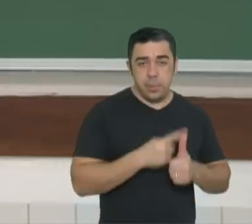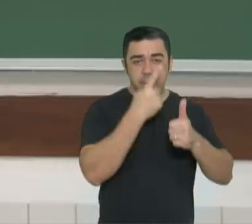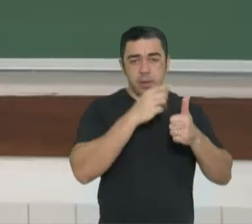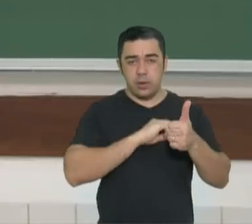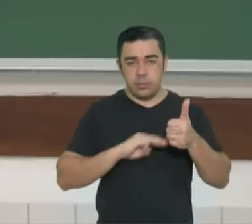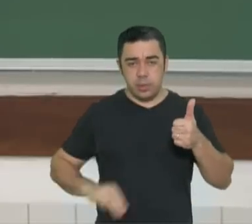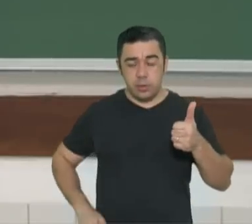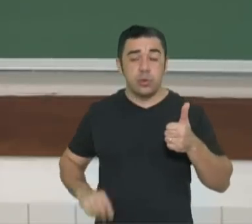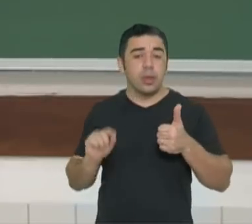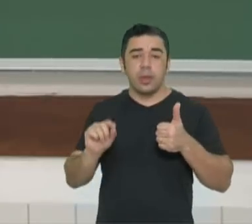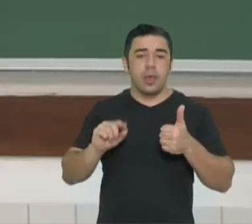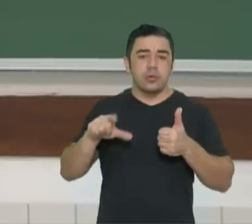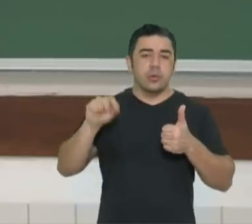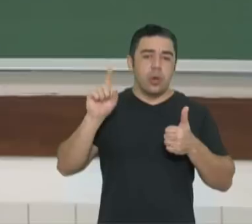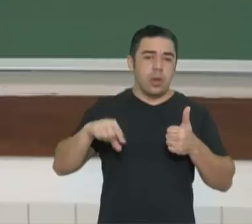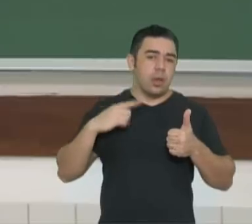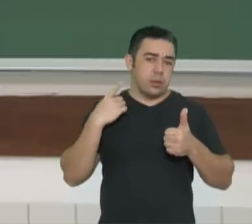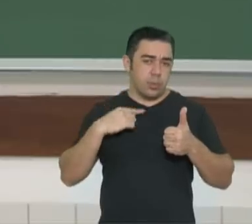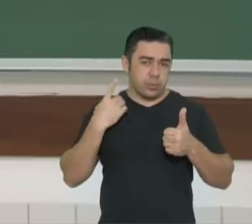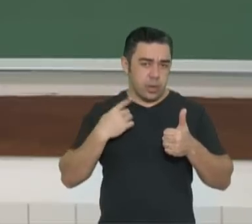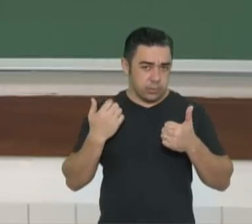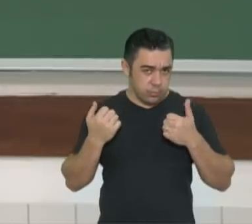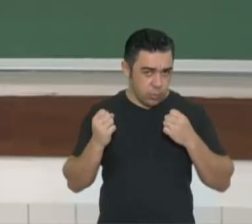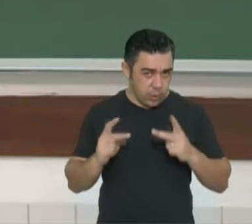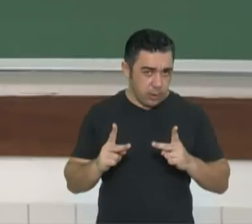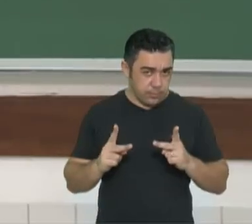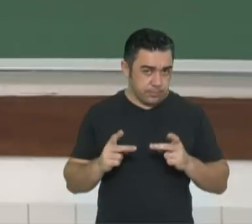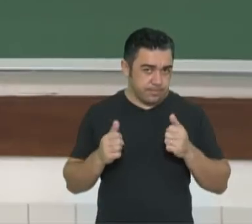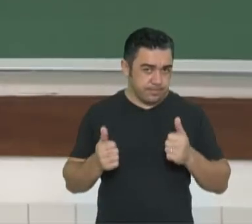pelos deputados, ok?